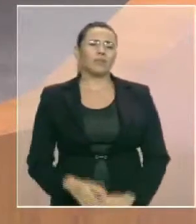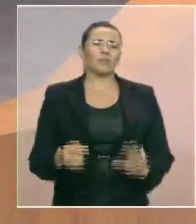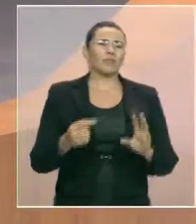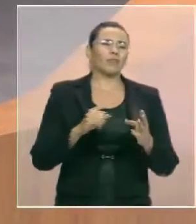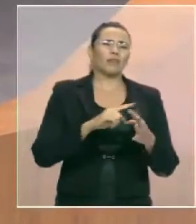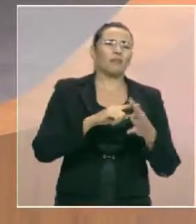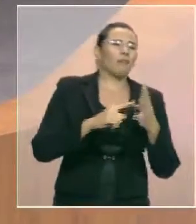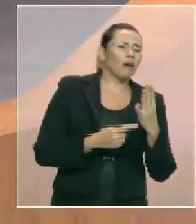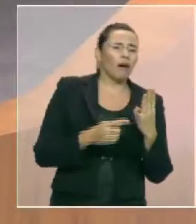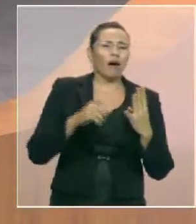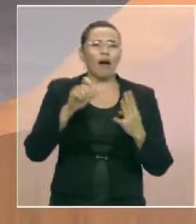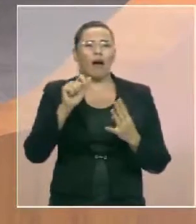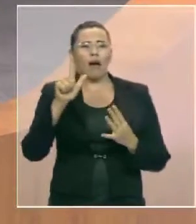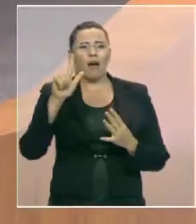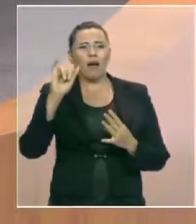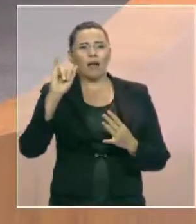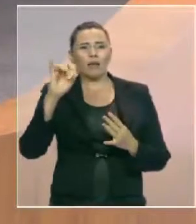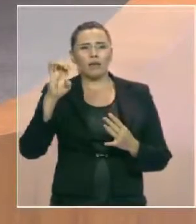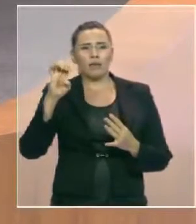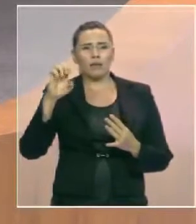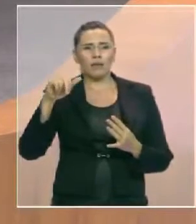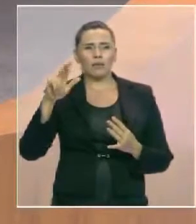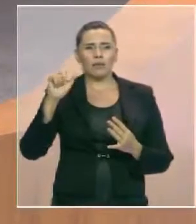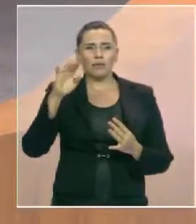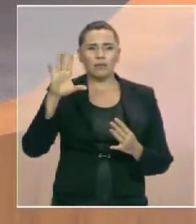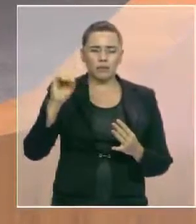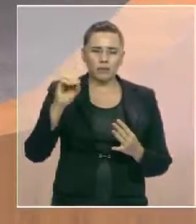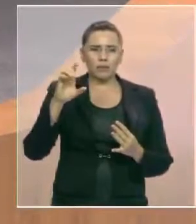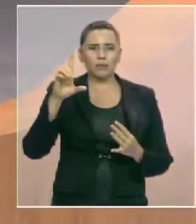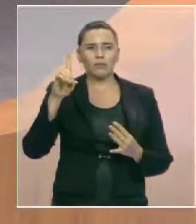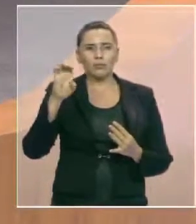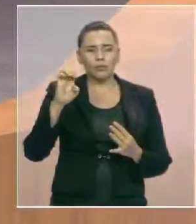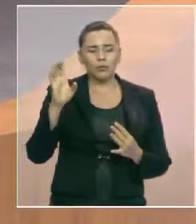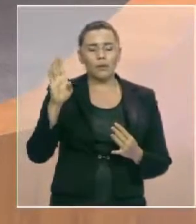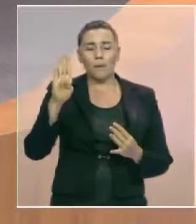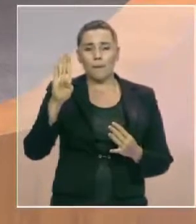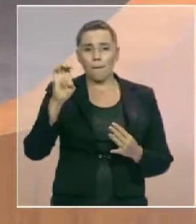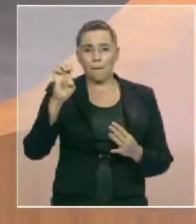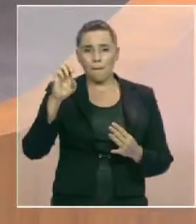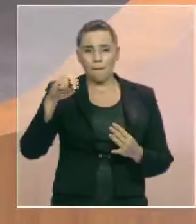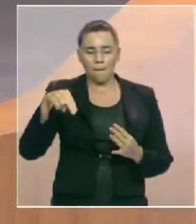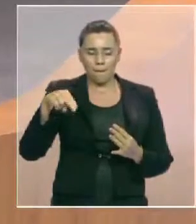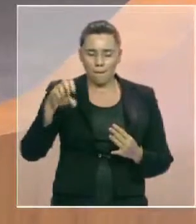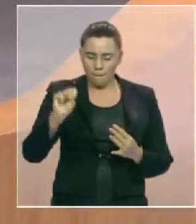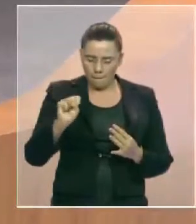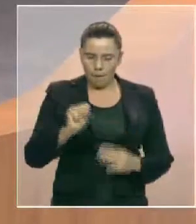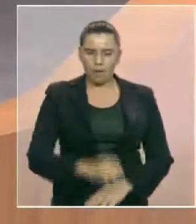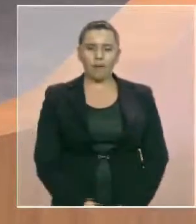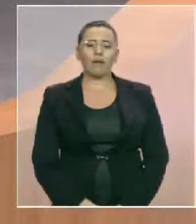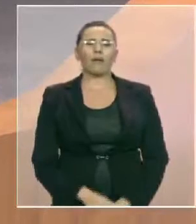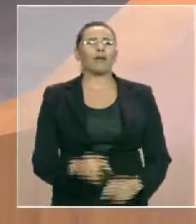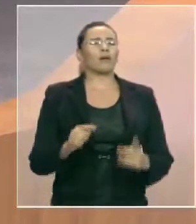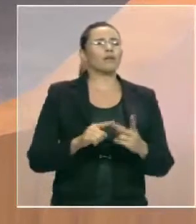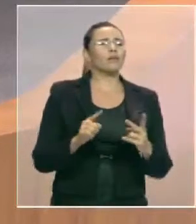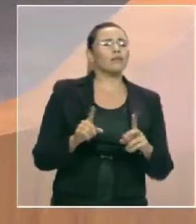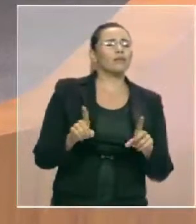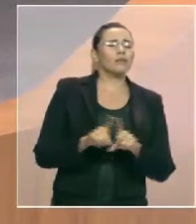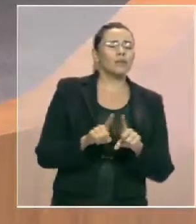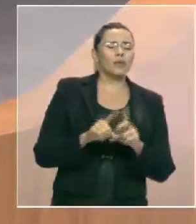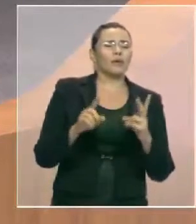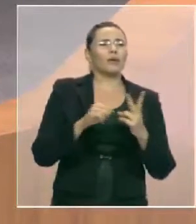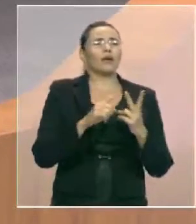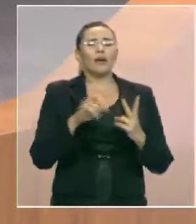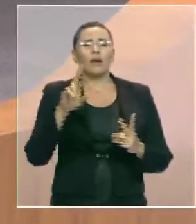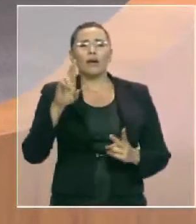temos outras questões muito complicadas também, como receita de contribuições, que eu também mandei